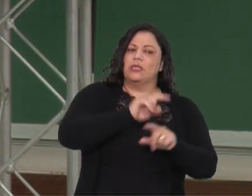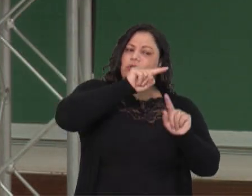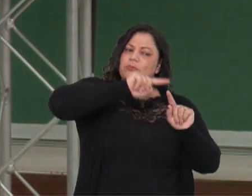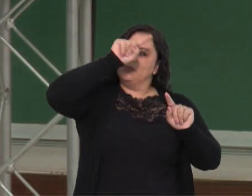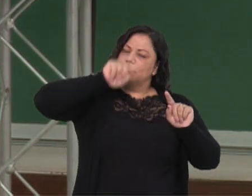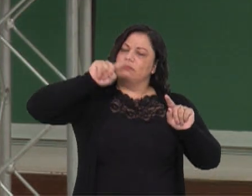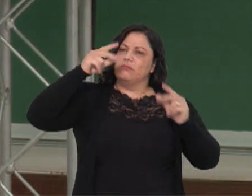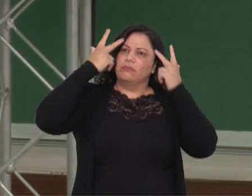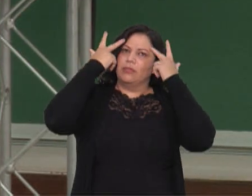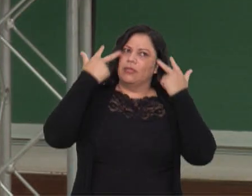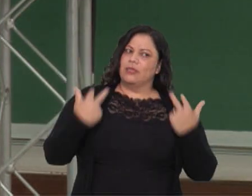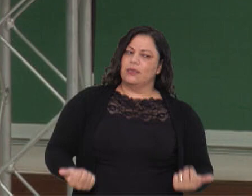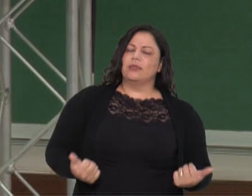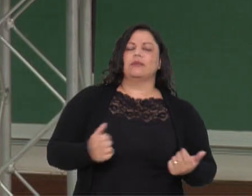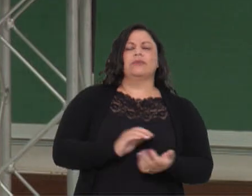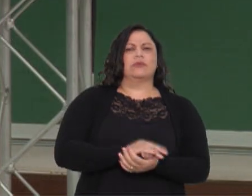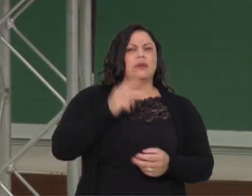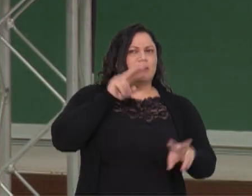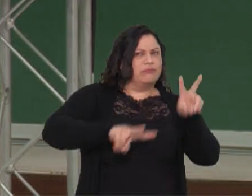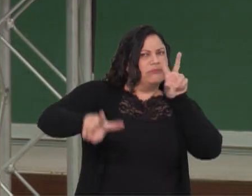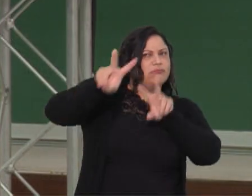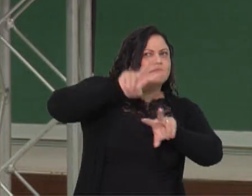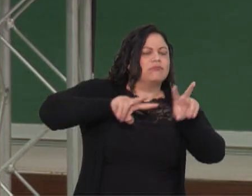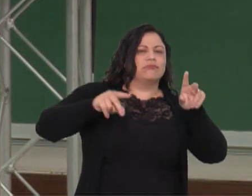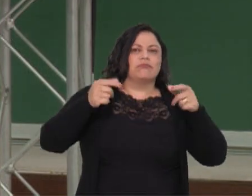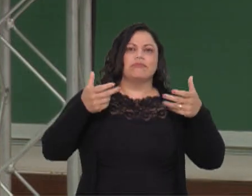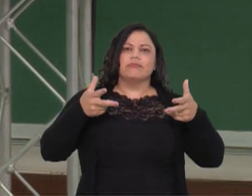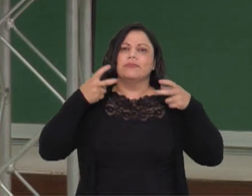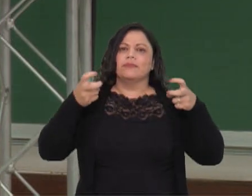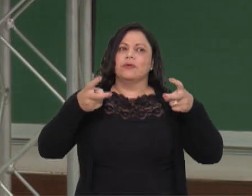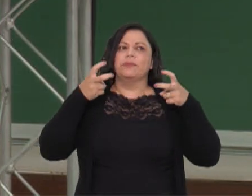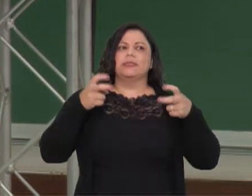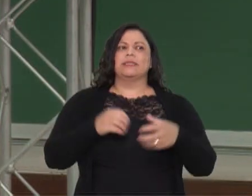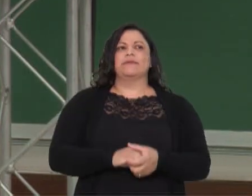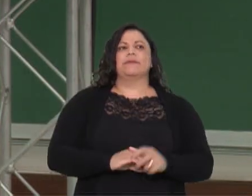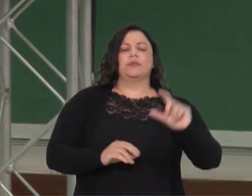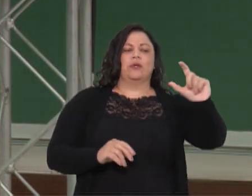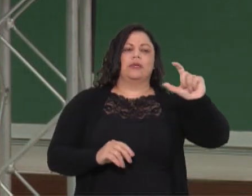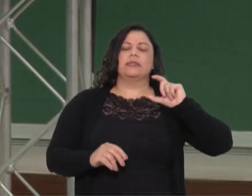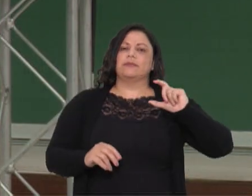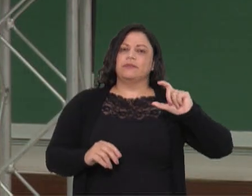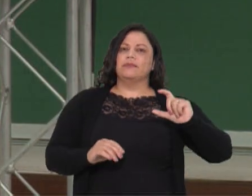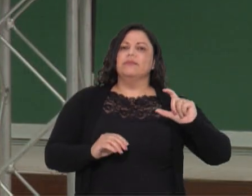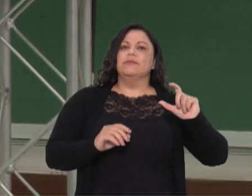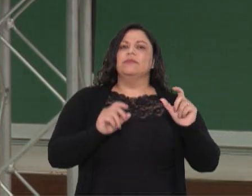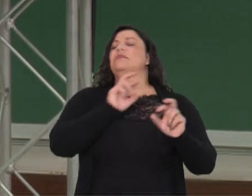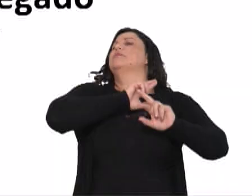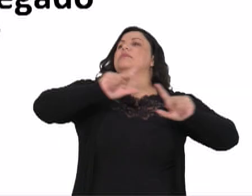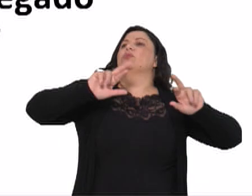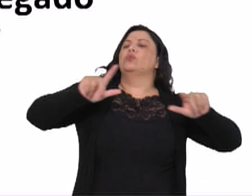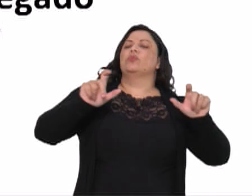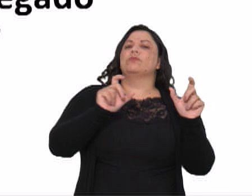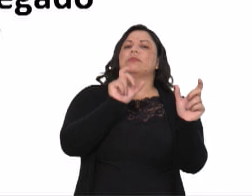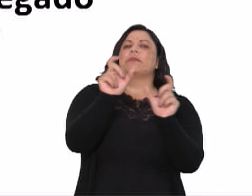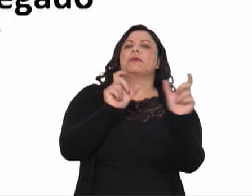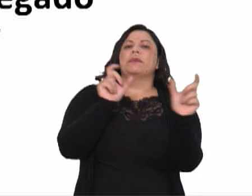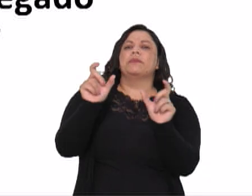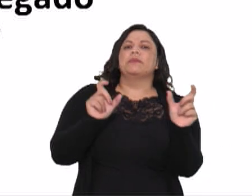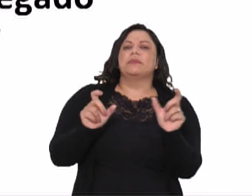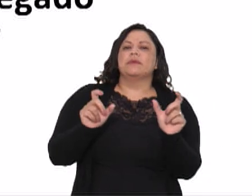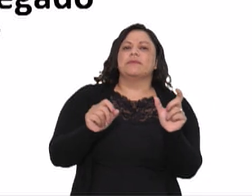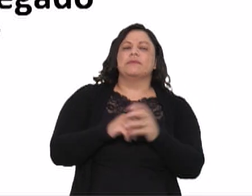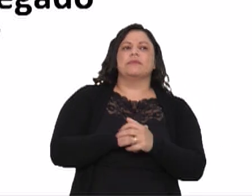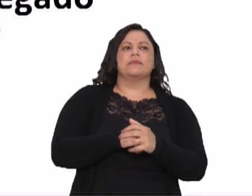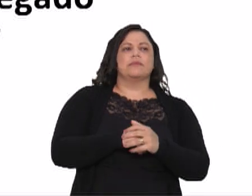mais naturalidade. Querem ver? Então, observe essas palavras. A pandemia tem modificado